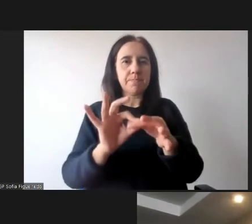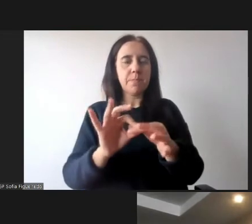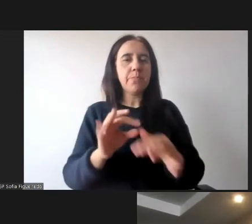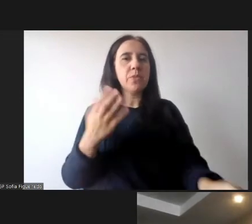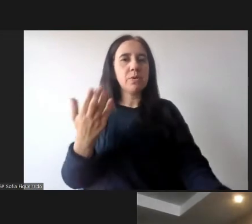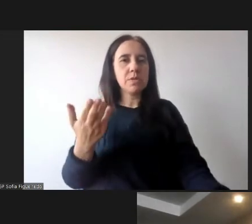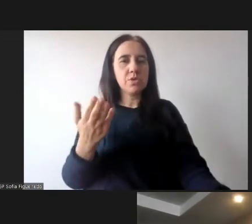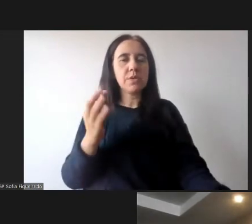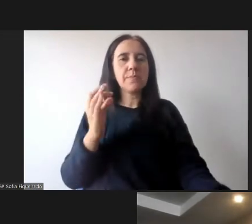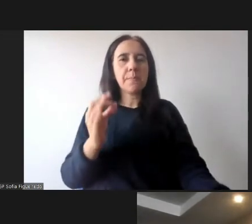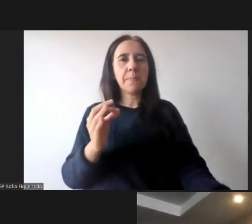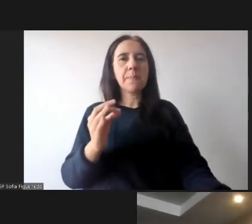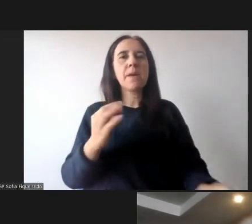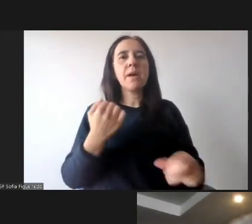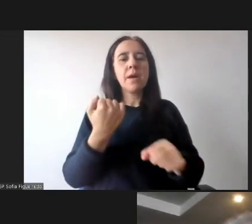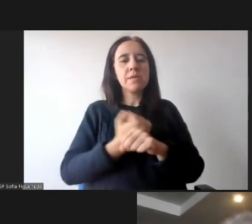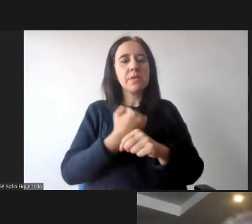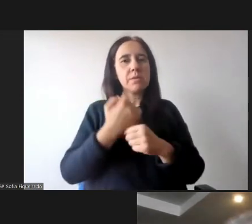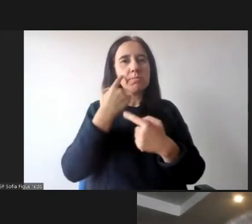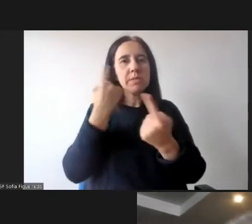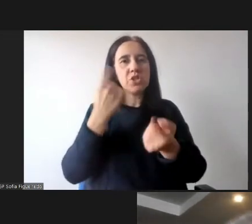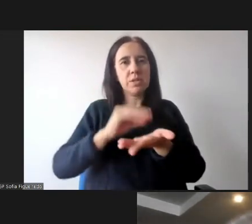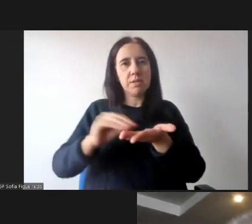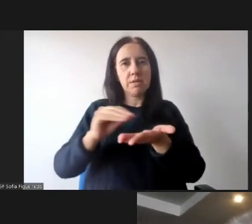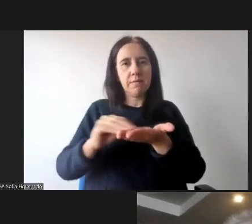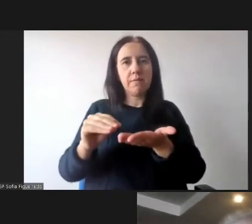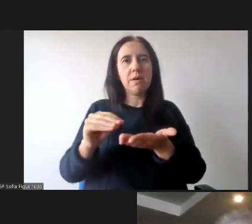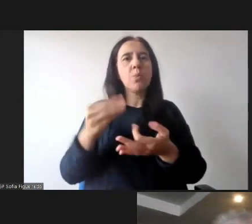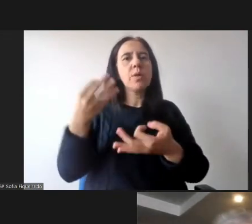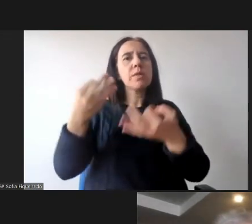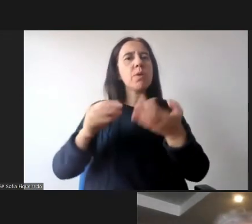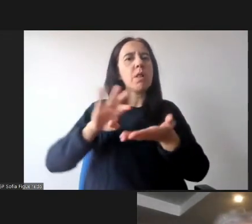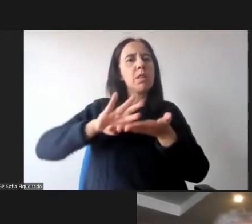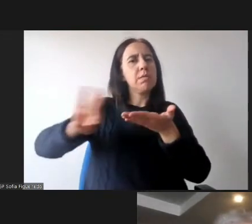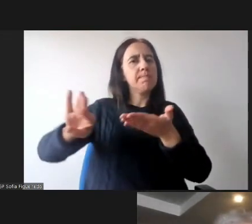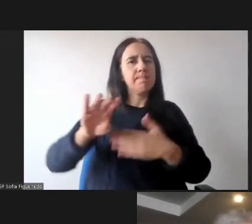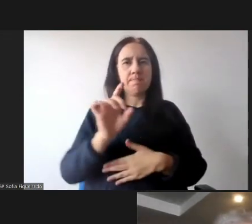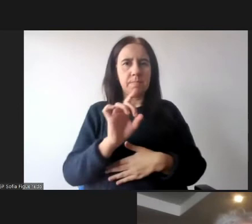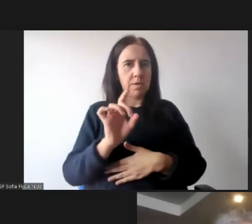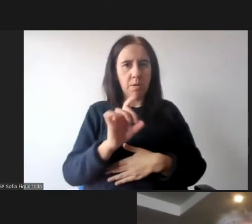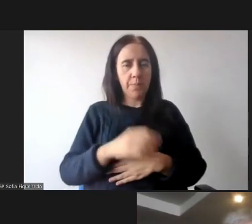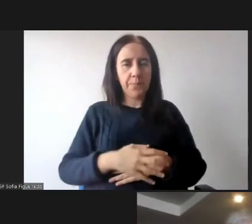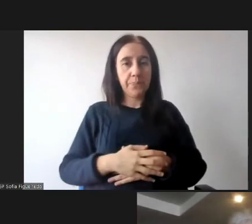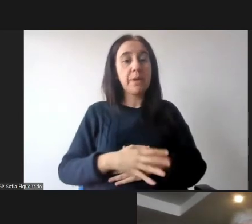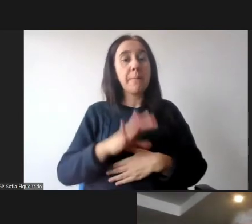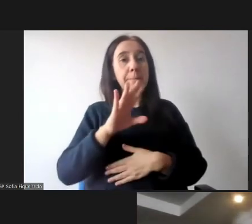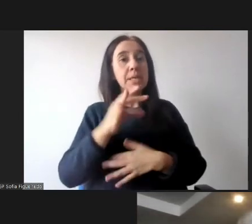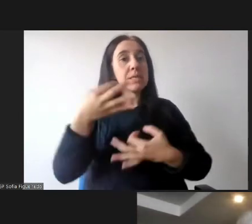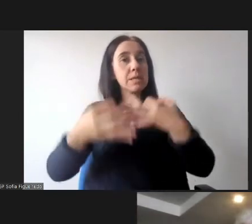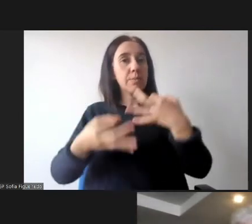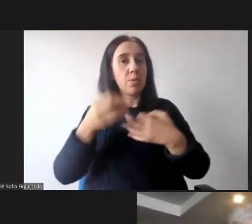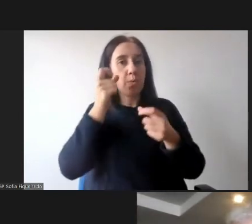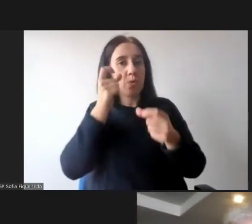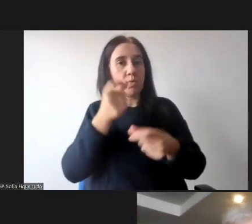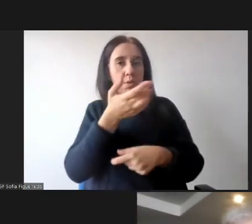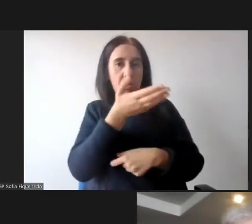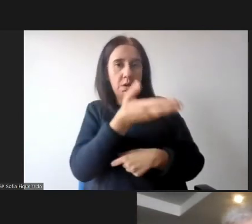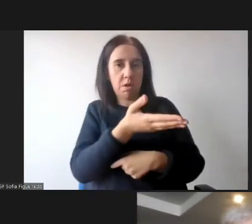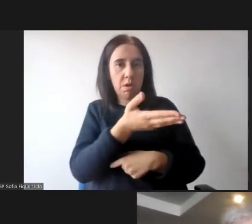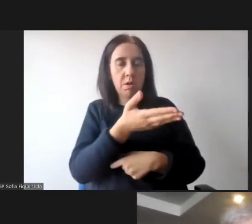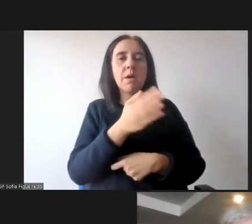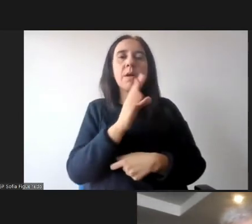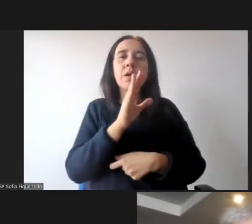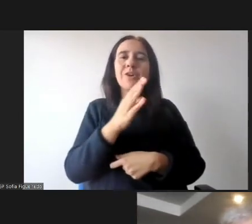está naturalmente excluída do controle pelos tribunais, e neste controle pelos tribunais, pese embora possamos